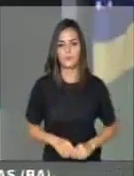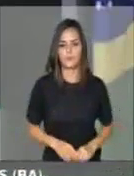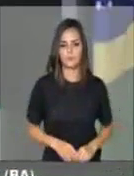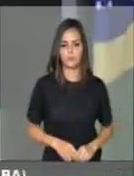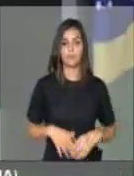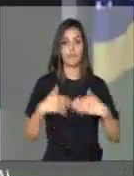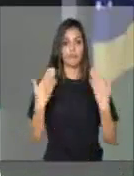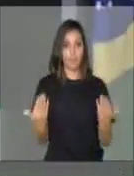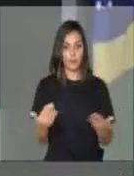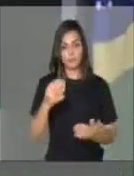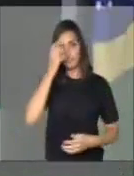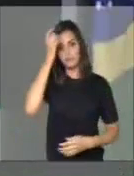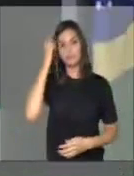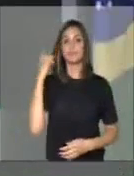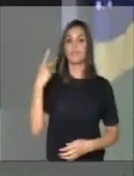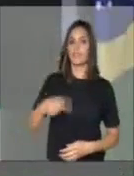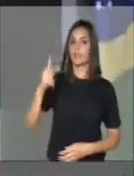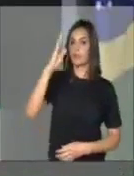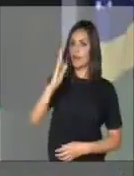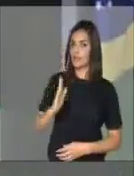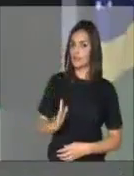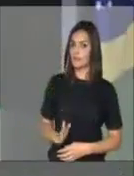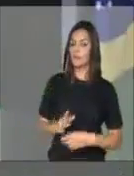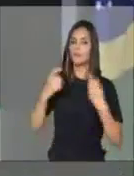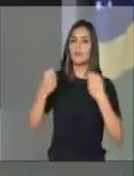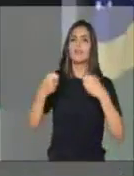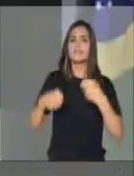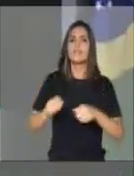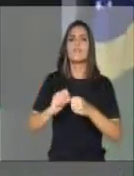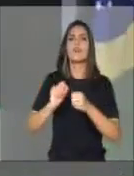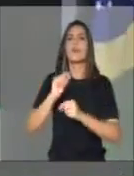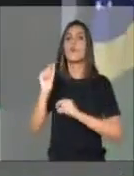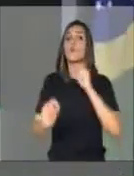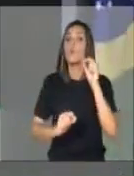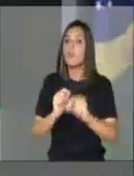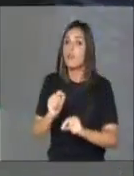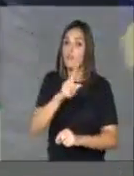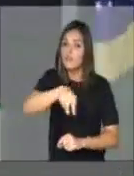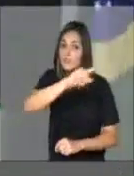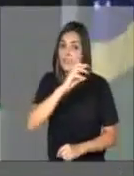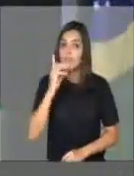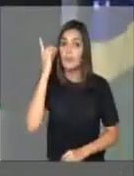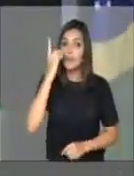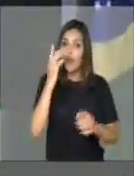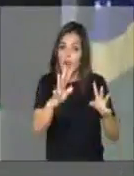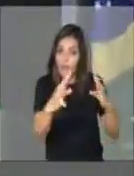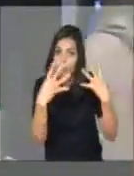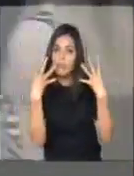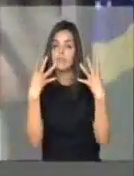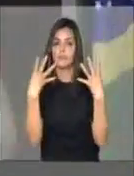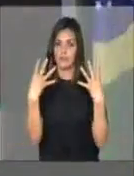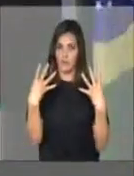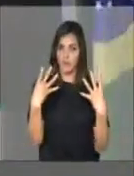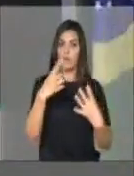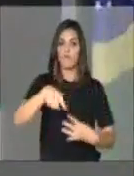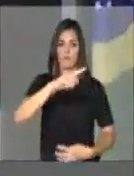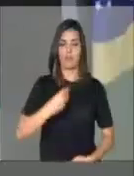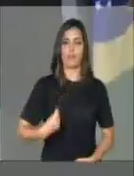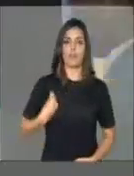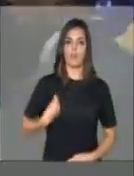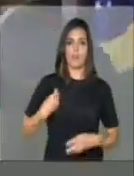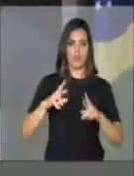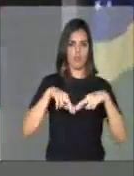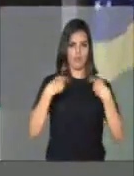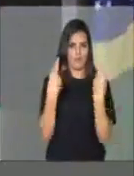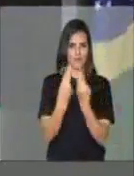Unidas. Então, a designação nacional, deputado Orlando, deputado André Figueiredo e os demais deputados que estavam